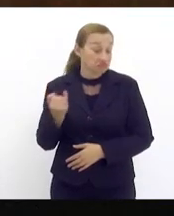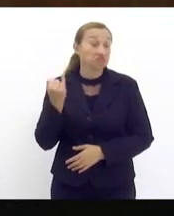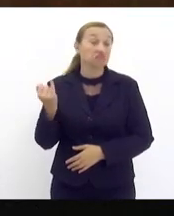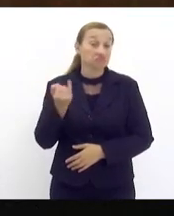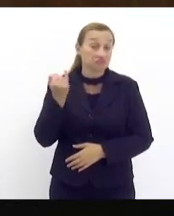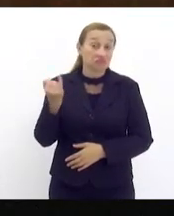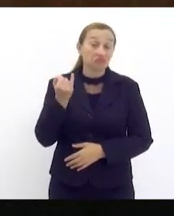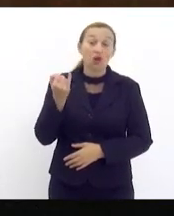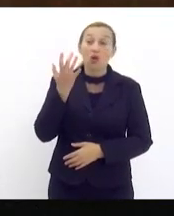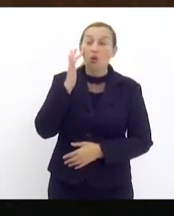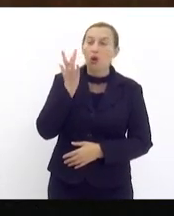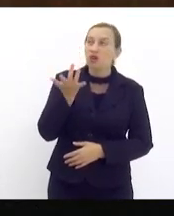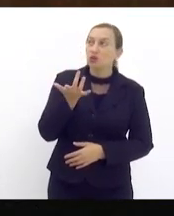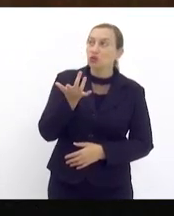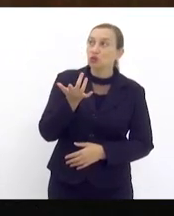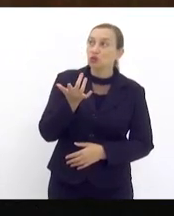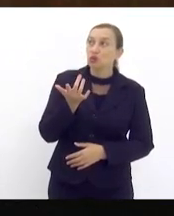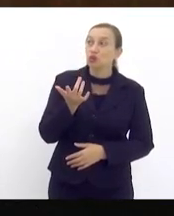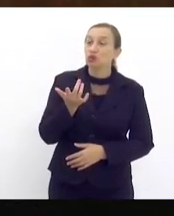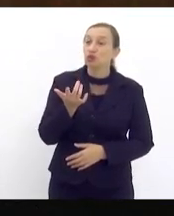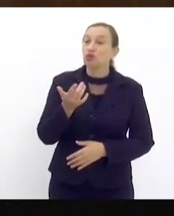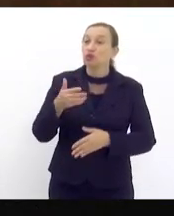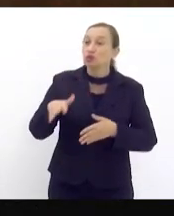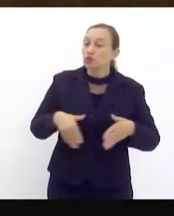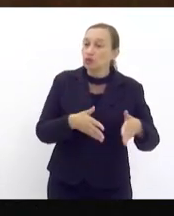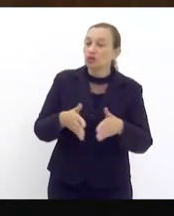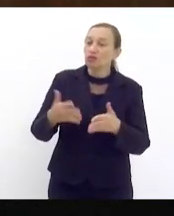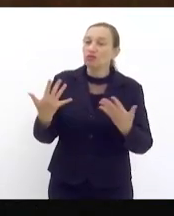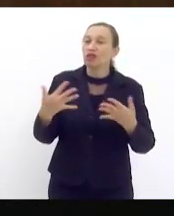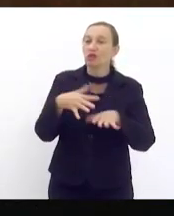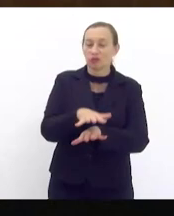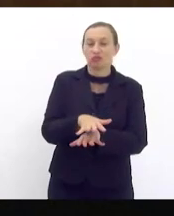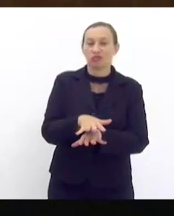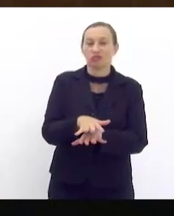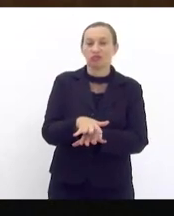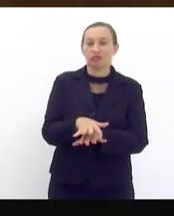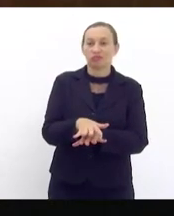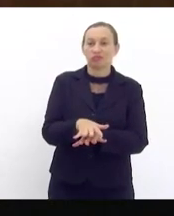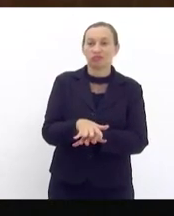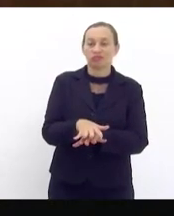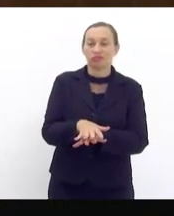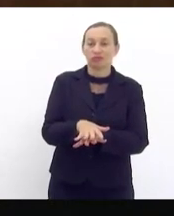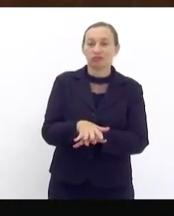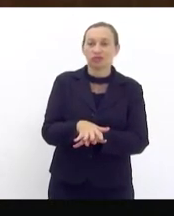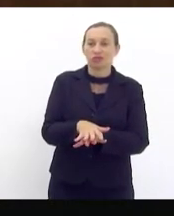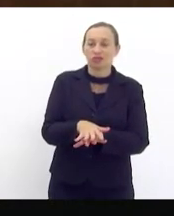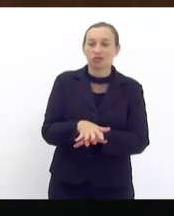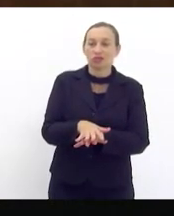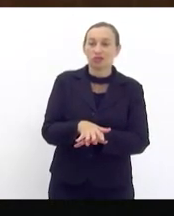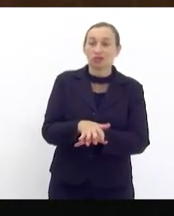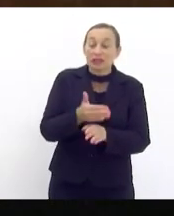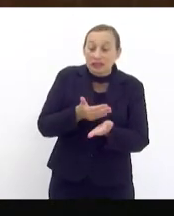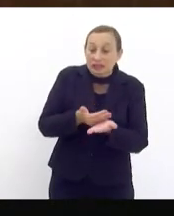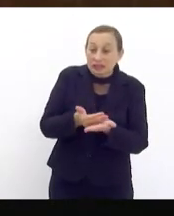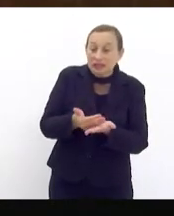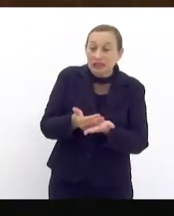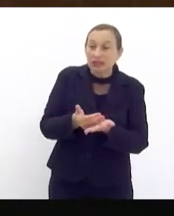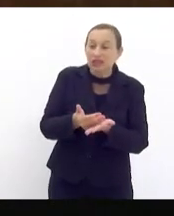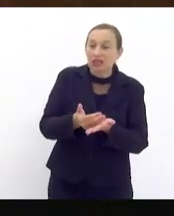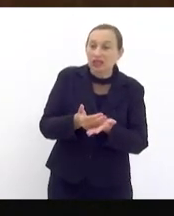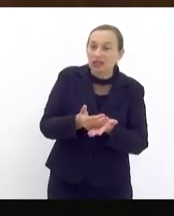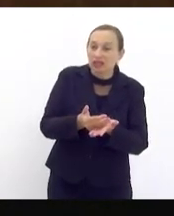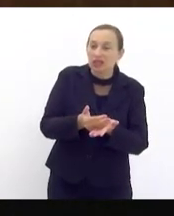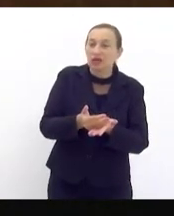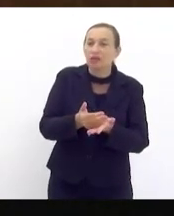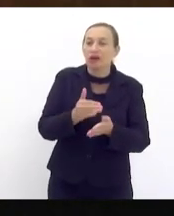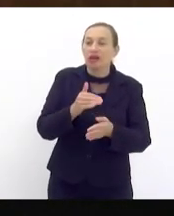eu acho que nós estamos no caminho da inclusão Esse é um caminho é uma semente plantada para de fato tornar o Rio de Janeiro e o